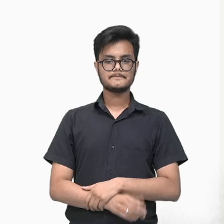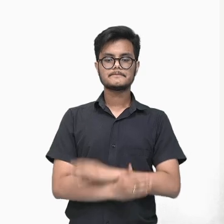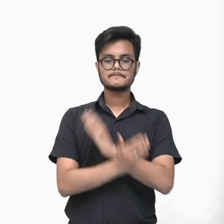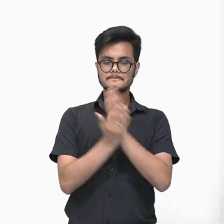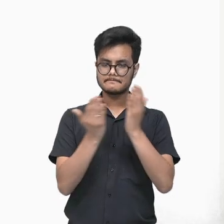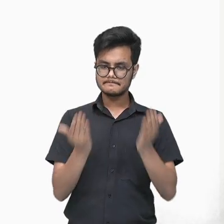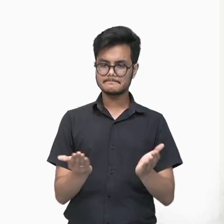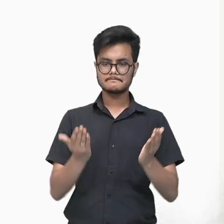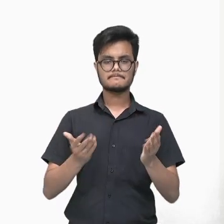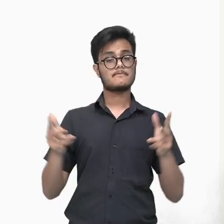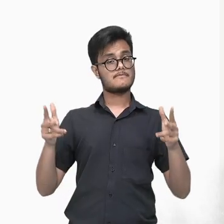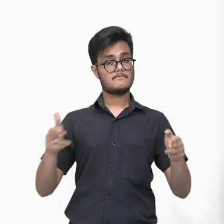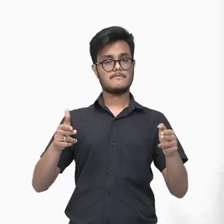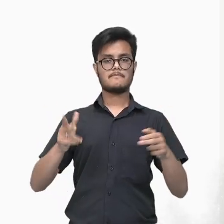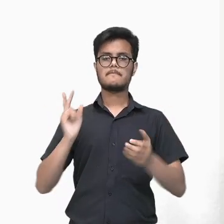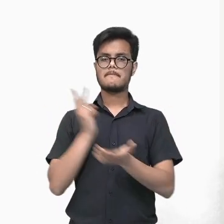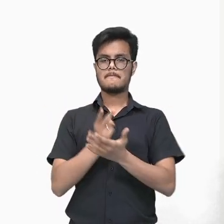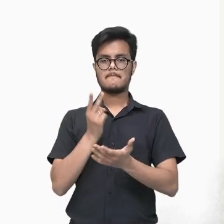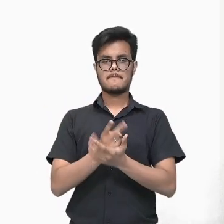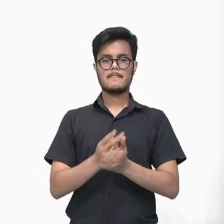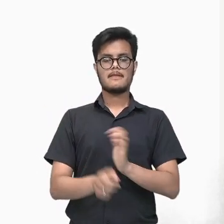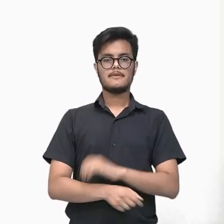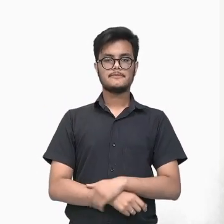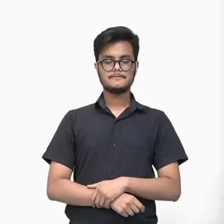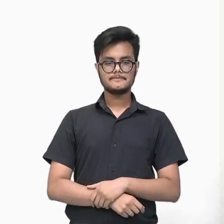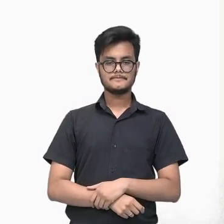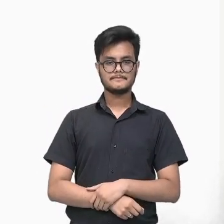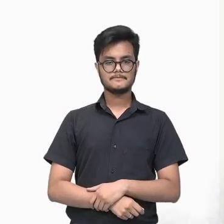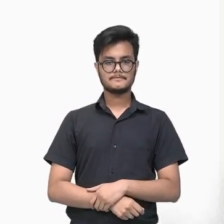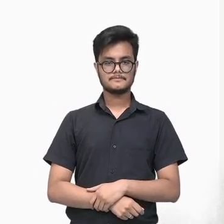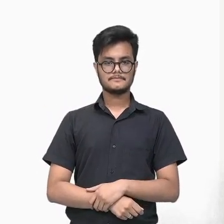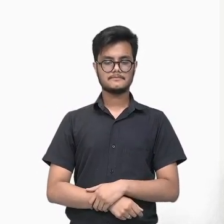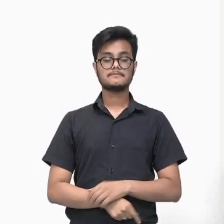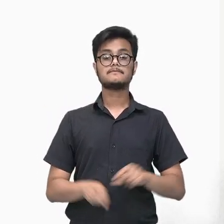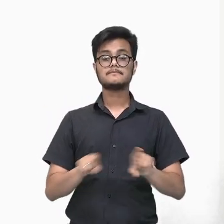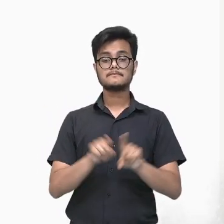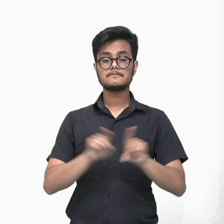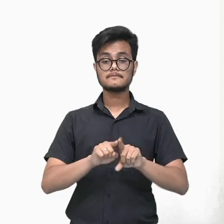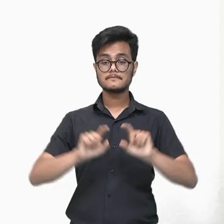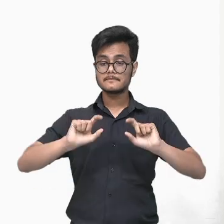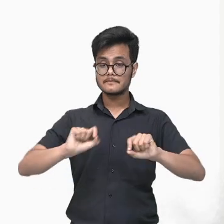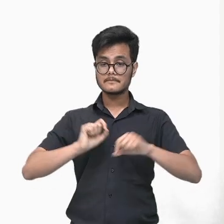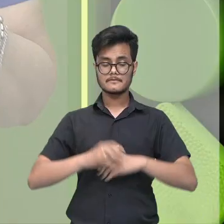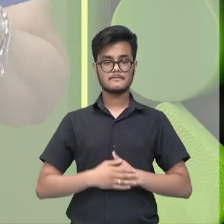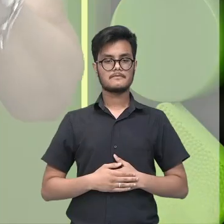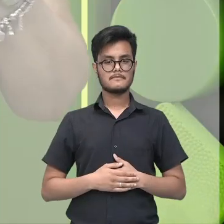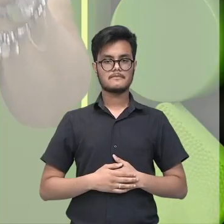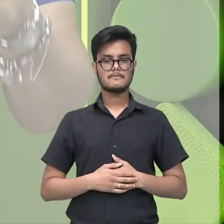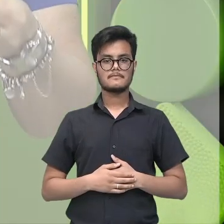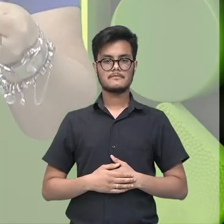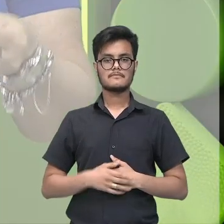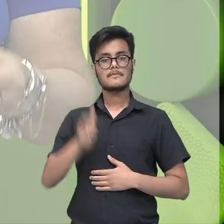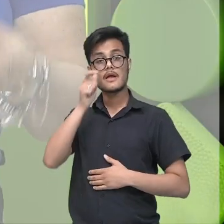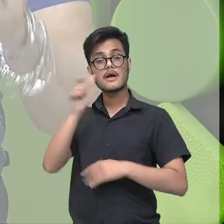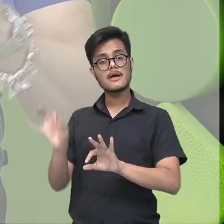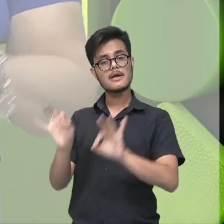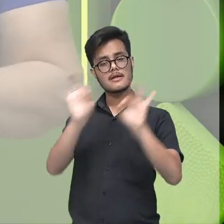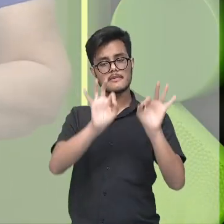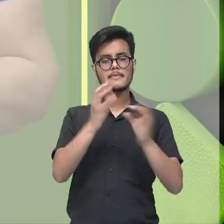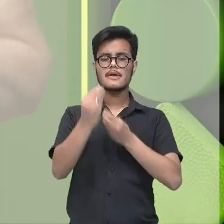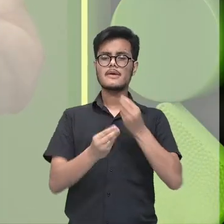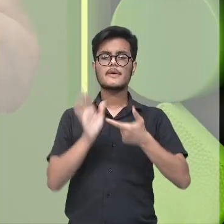seja, sinais iguais. E agora nós teremos aí uma